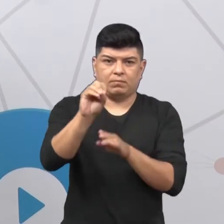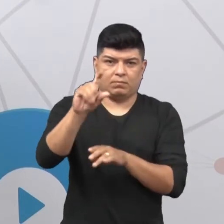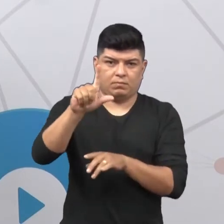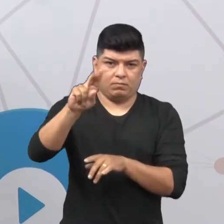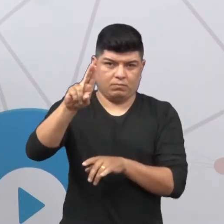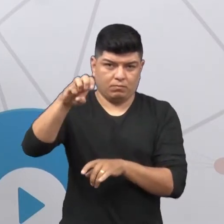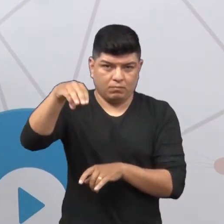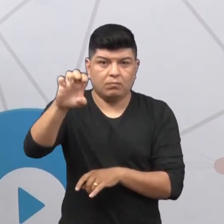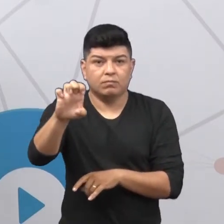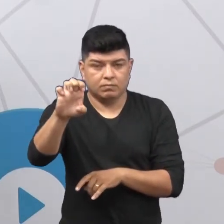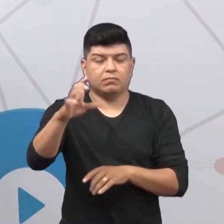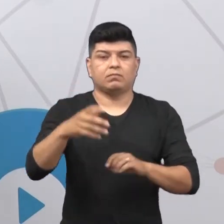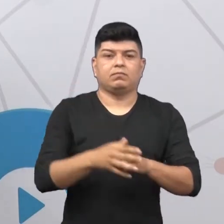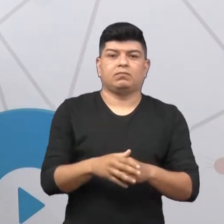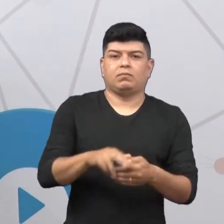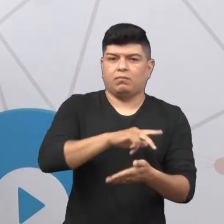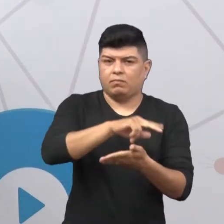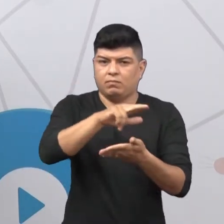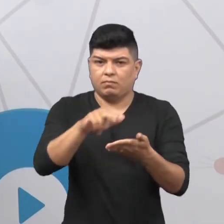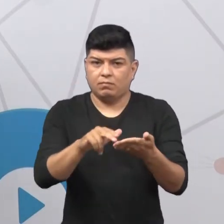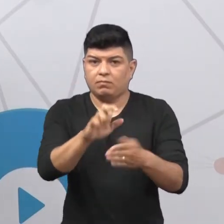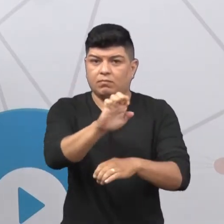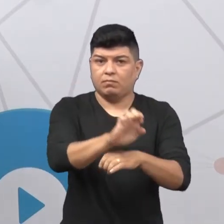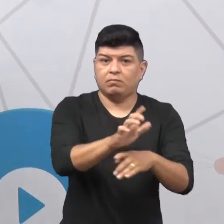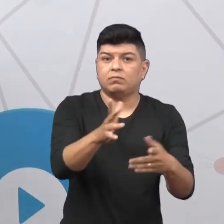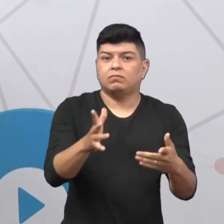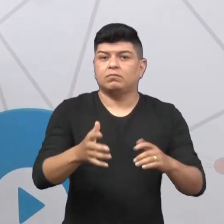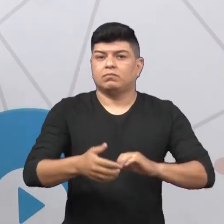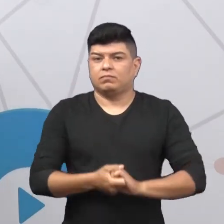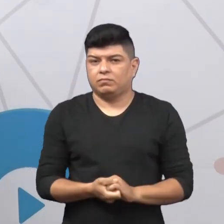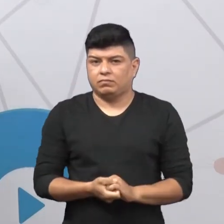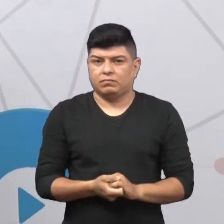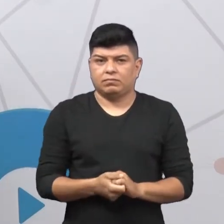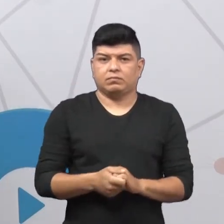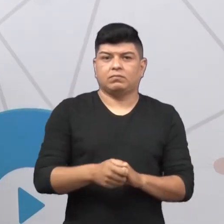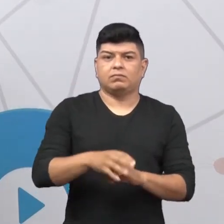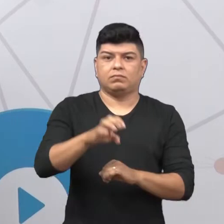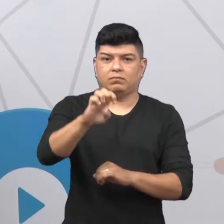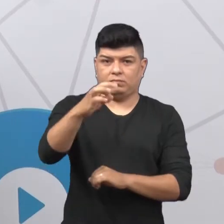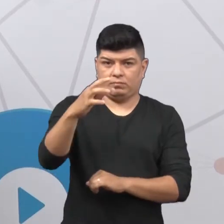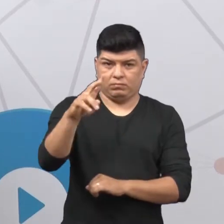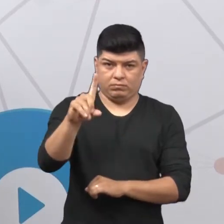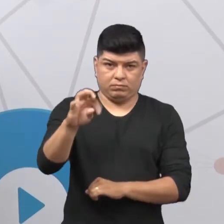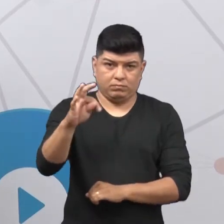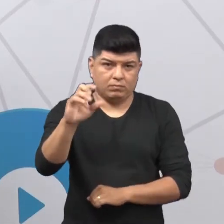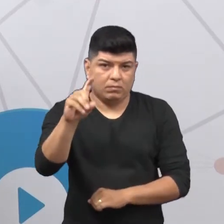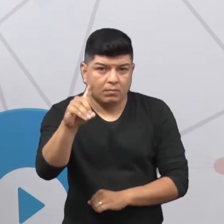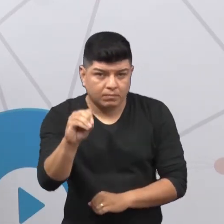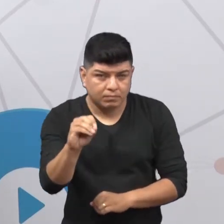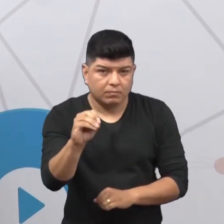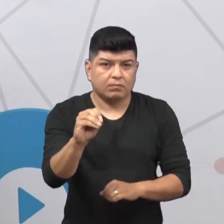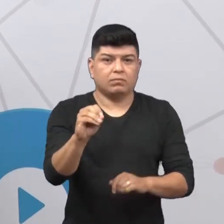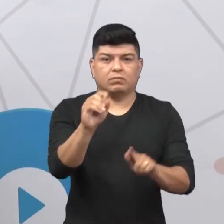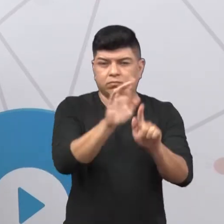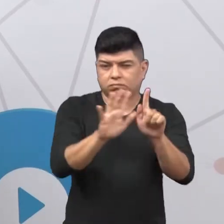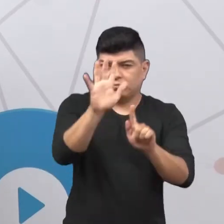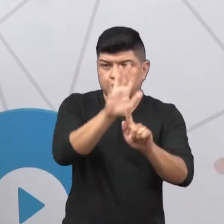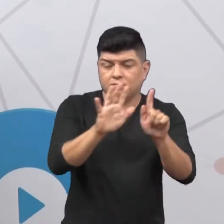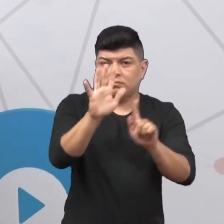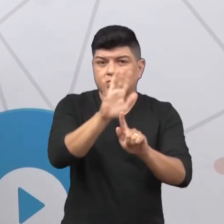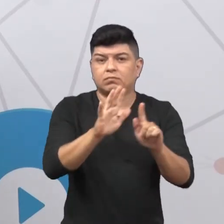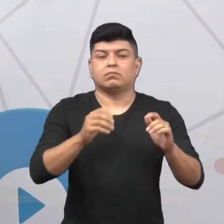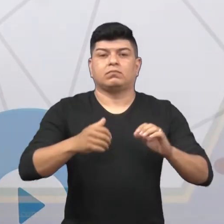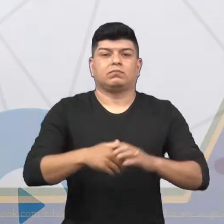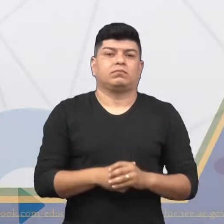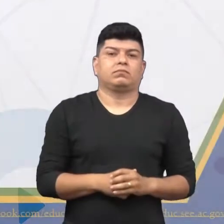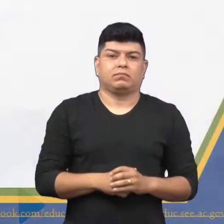também chamamos de variáveis de estado. São as variáveis de estado do gás. Bom, quando se fala de